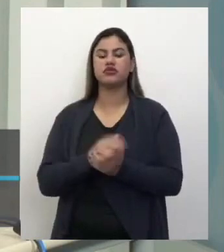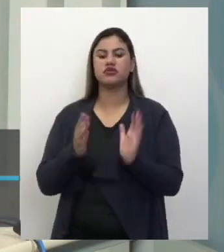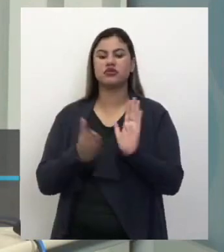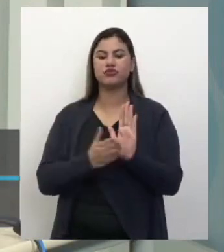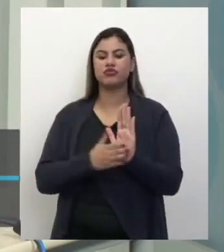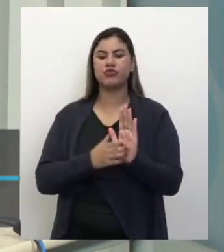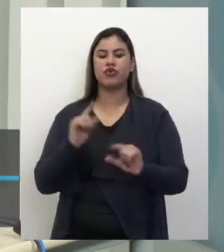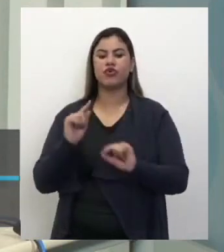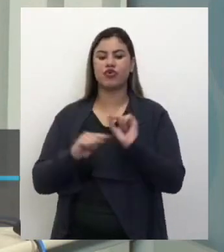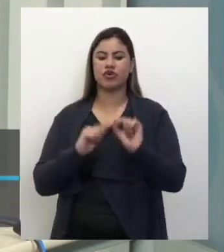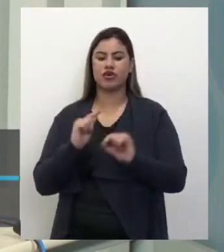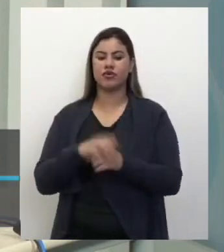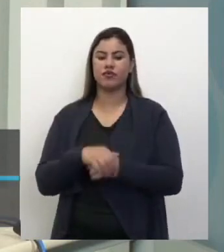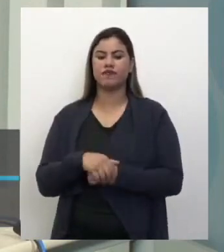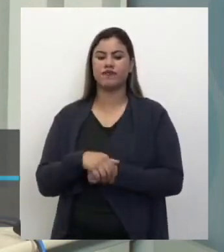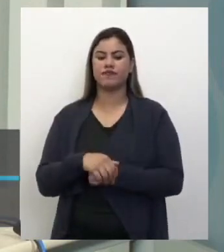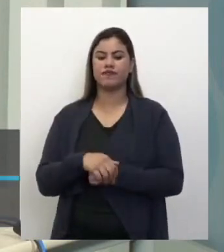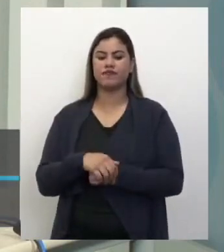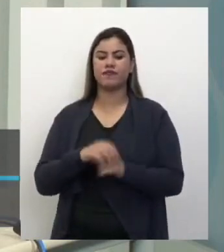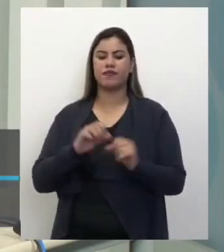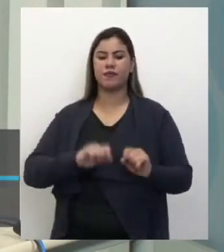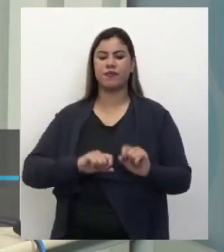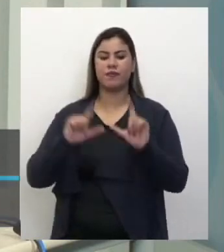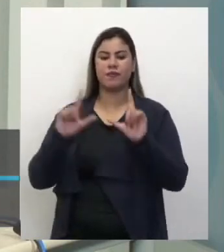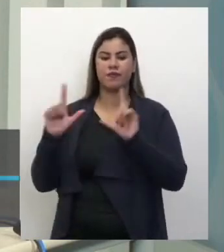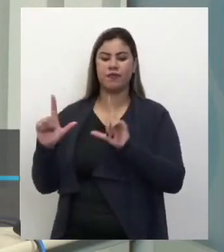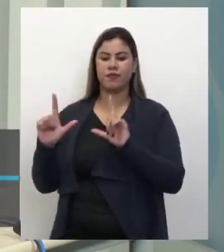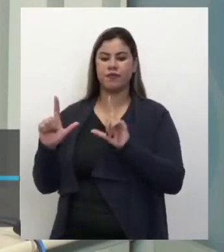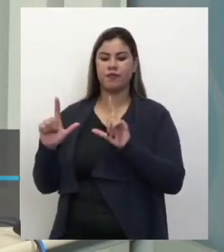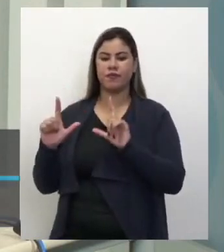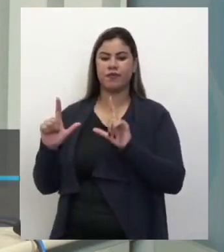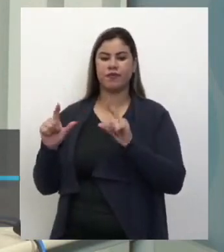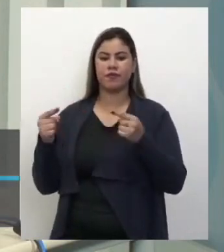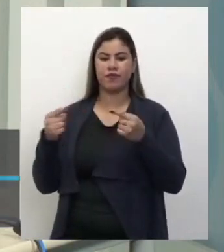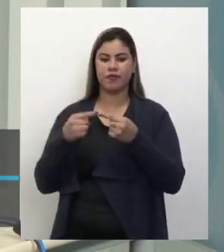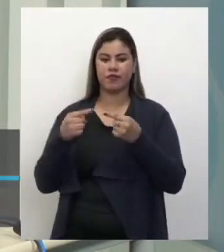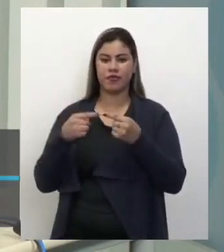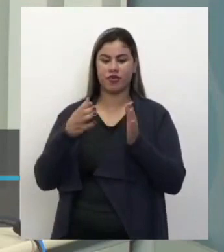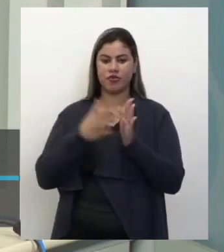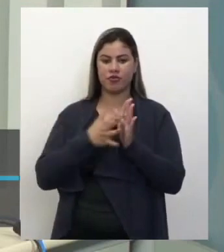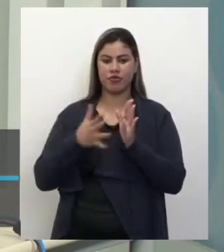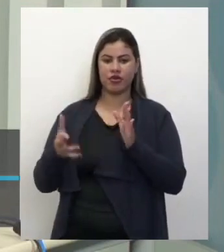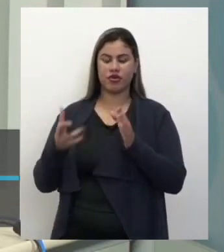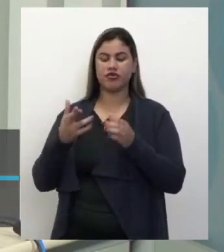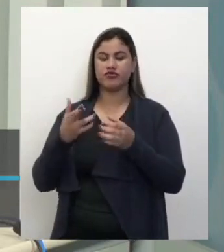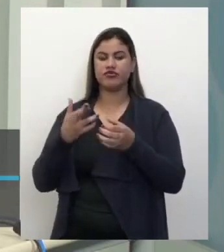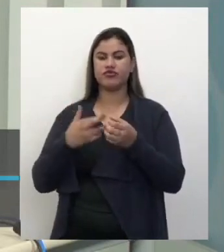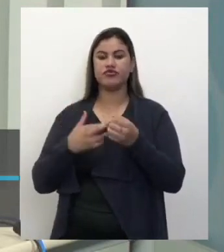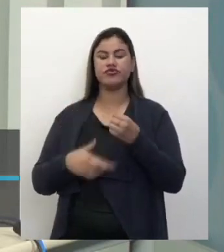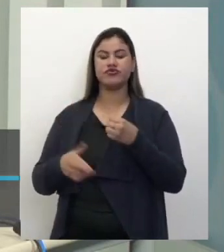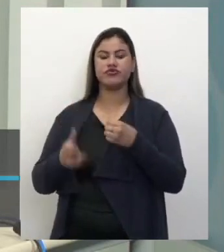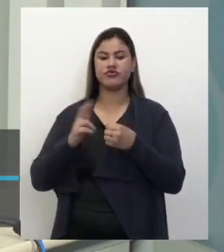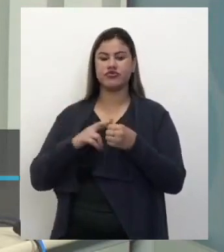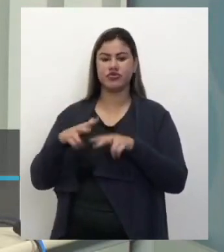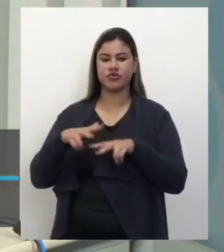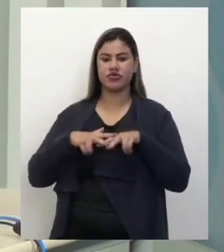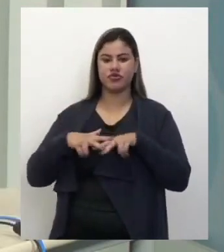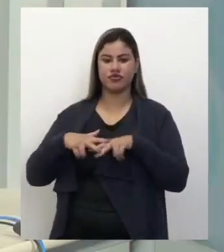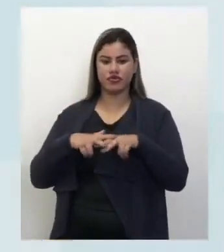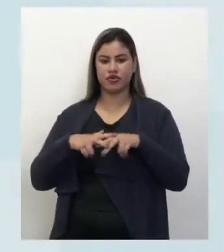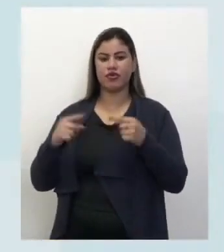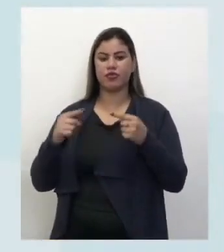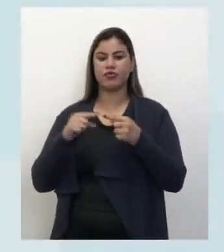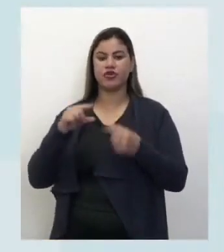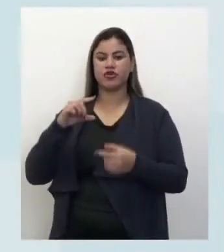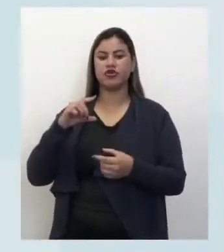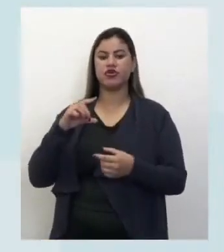propor. Eu coloquei aí para vocês, assim, como nós estamos no momento de revisão, e nessa revisão vamos rever a parte de conjunções